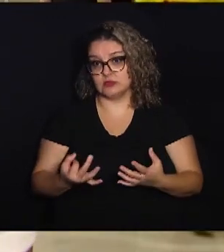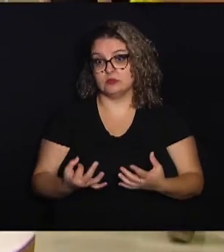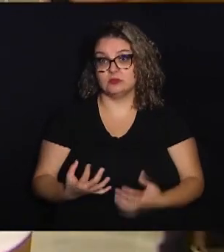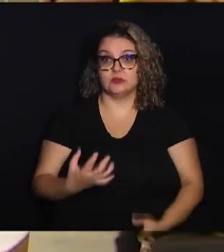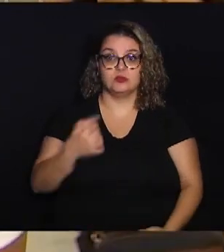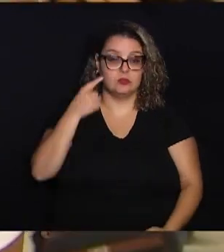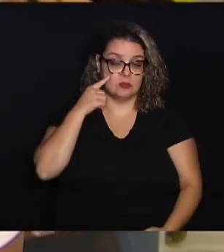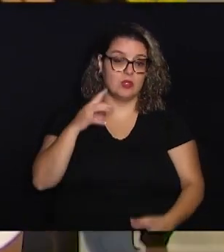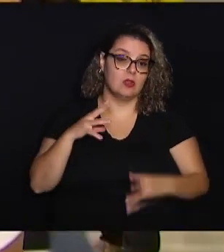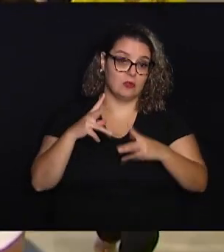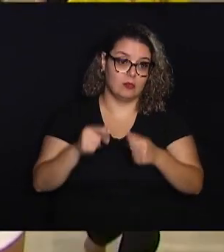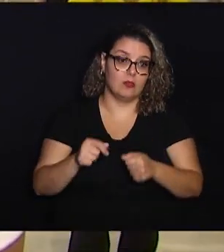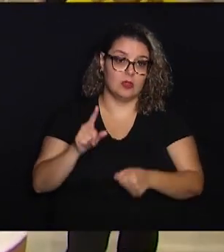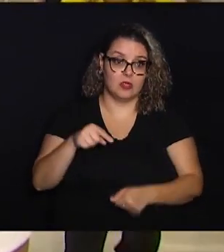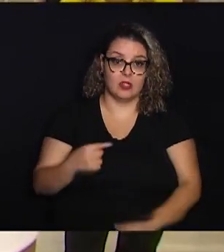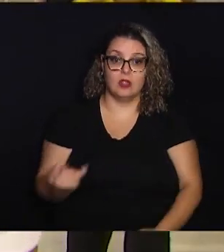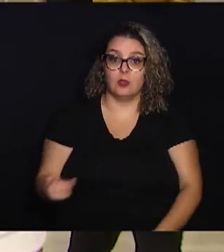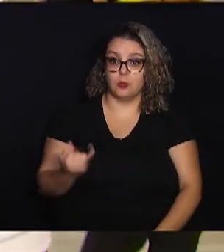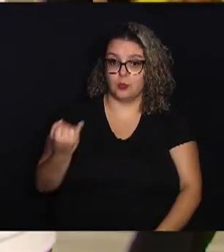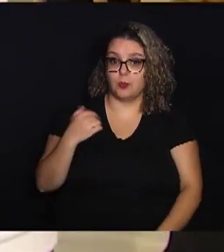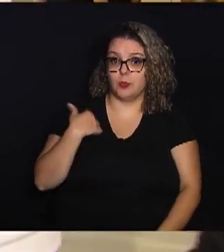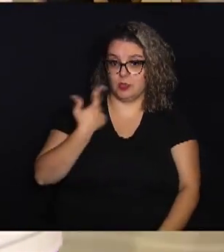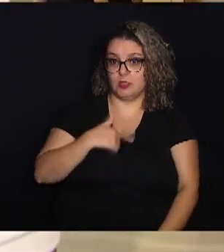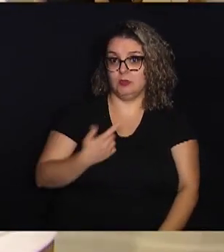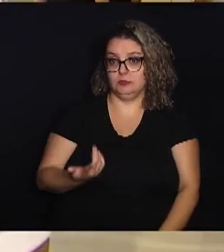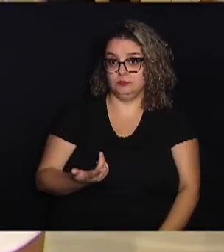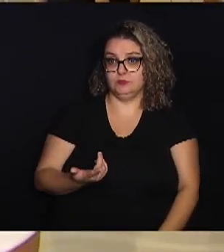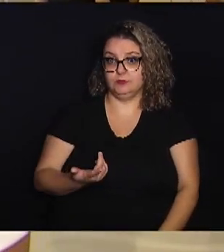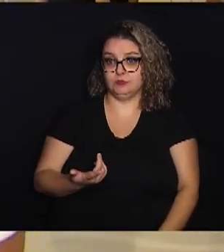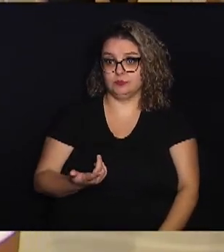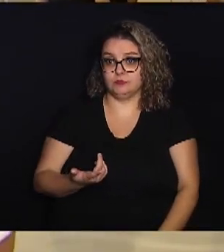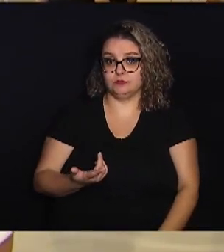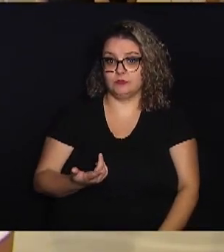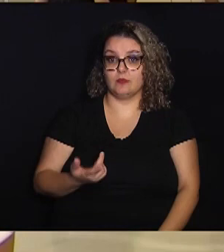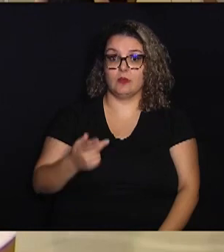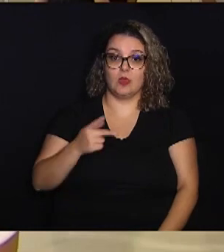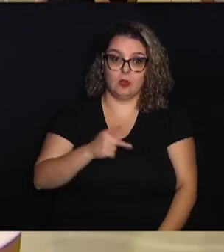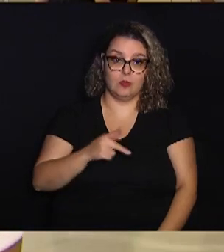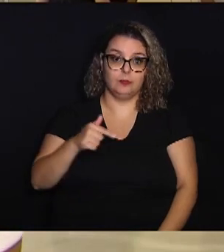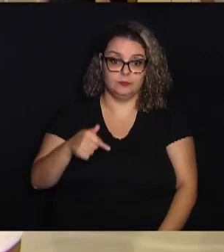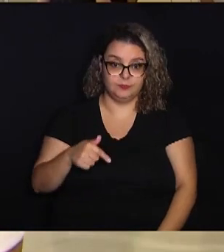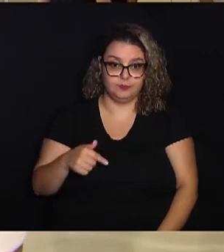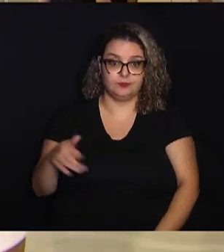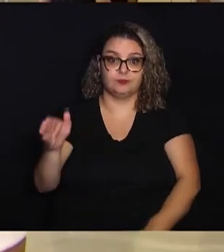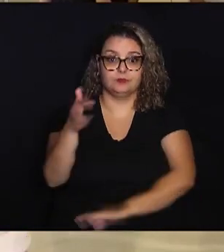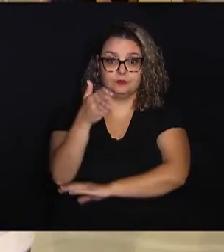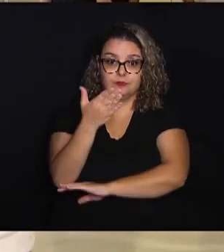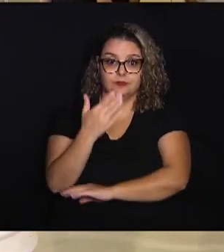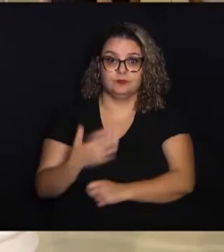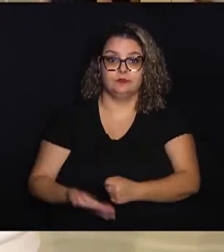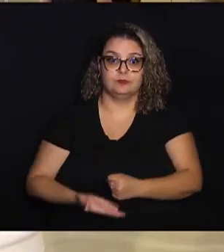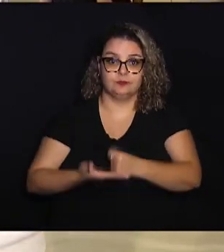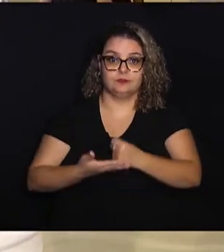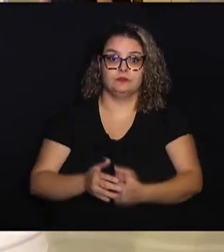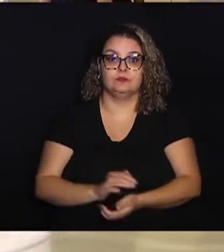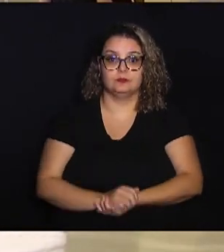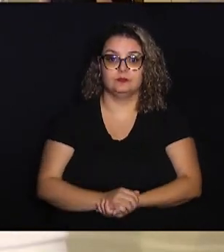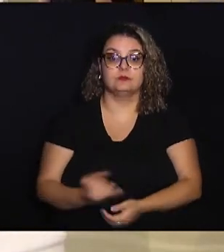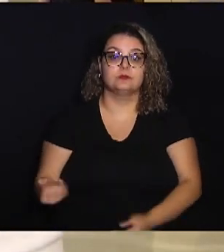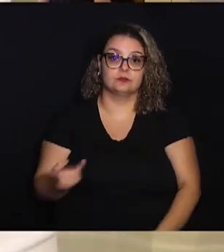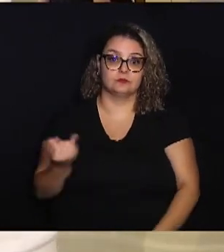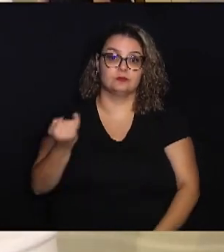geral, e esse é um pilar muito importante para a gente. Então, o Parque das Bandeiras tem, além do pilar de vendas, né, o pilar comercial, que ele também é super